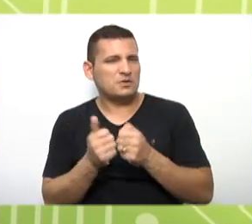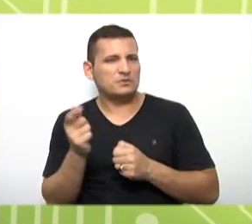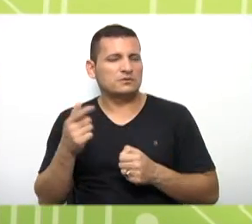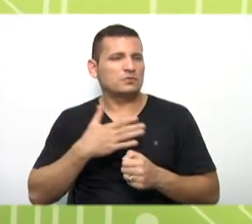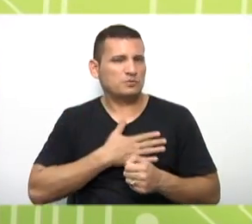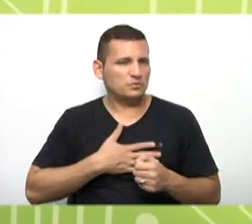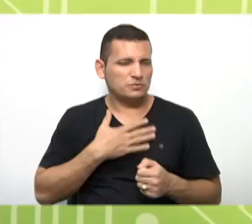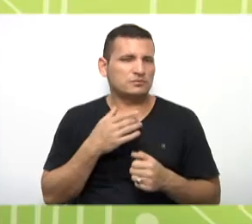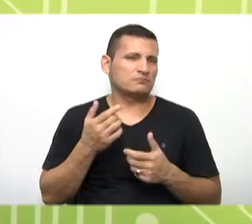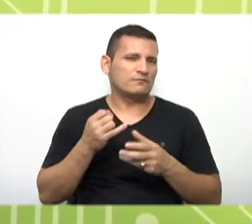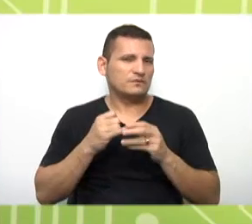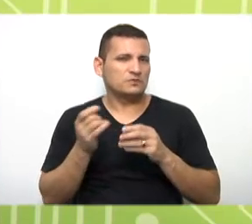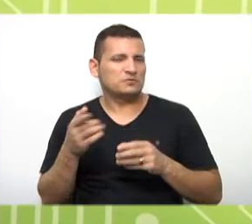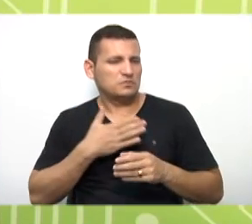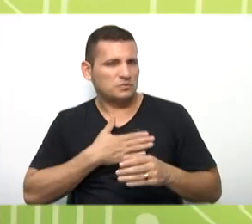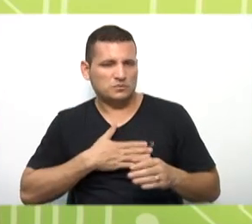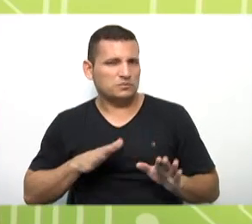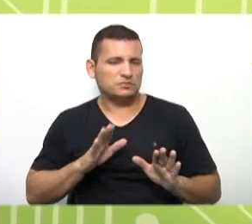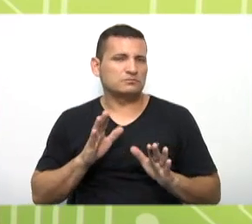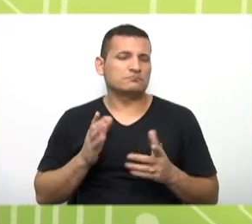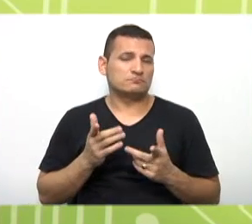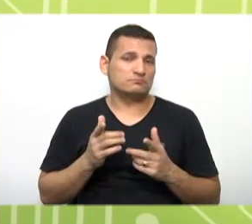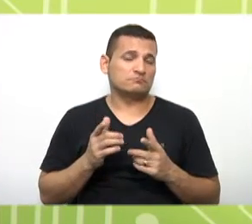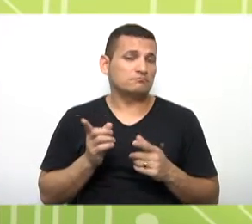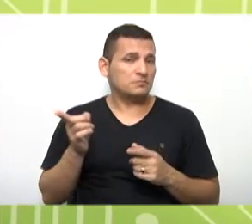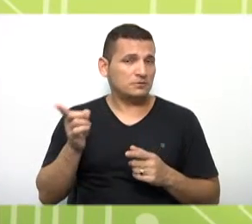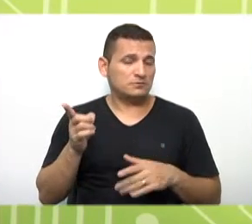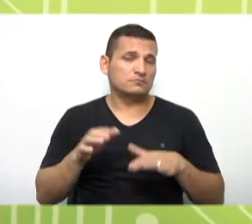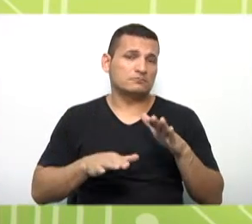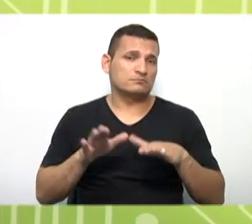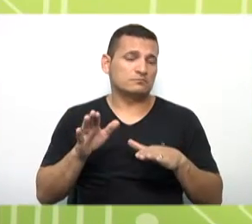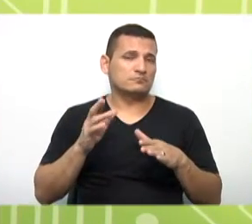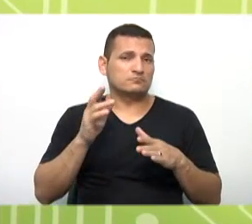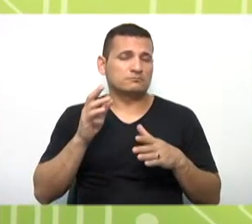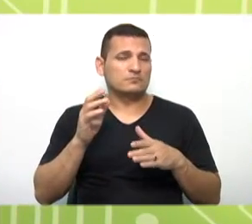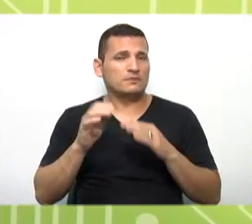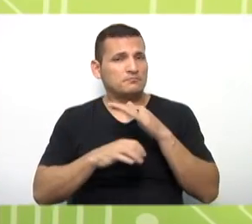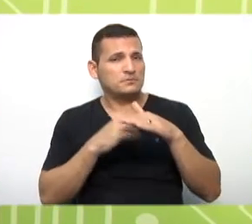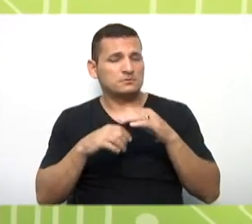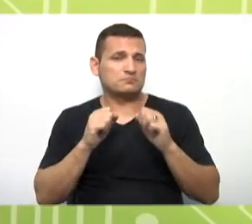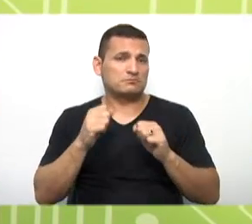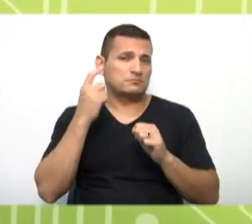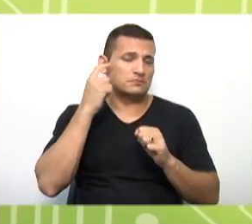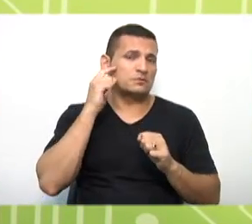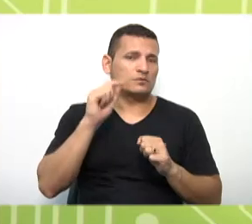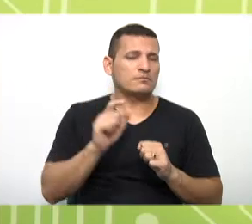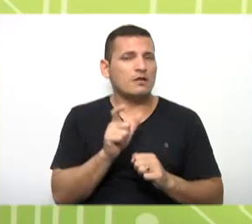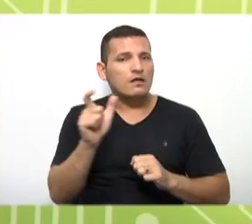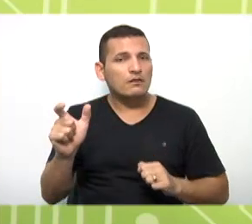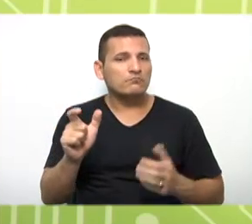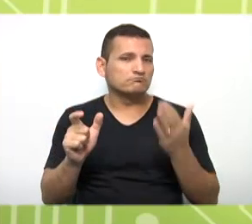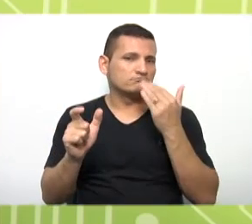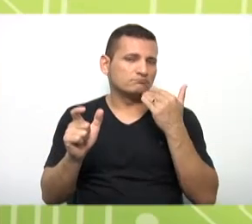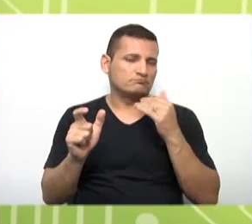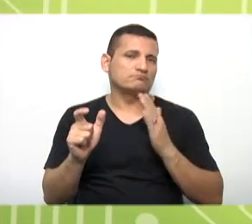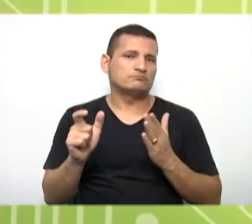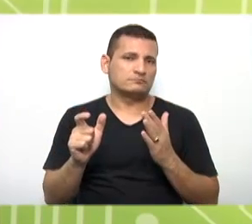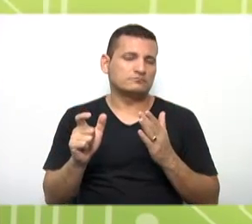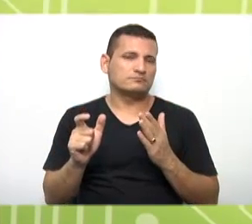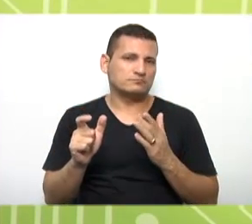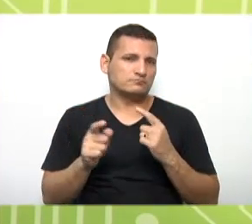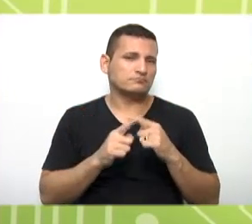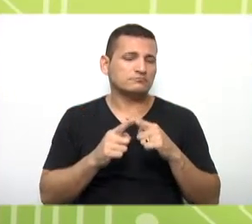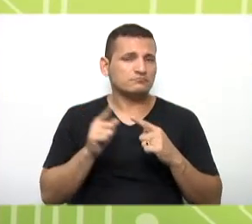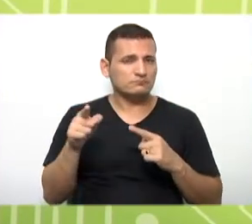de comer. Então, para esses, talvez a empresa ela pode pensar num cartão de vale alimentação. Porque aí